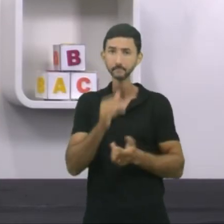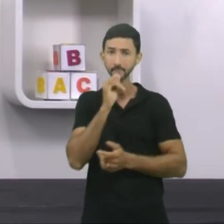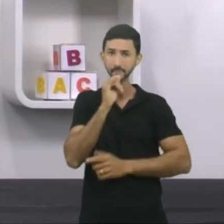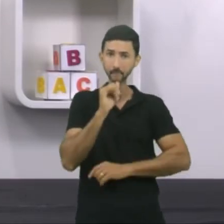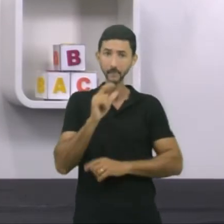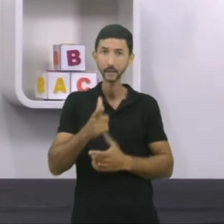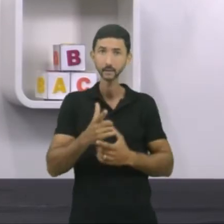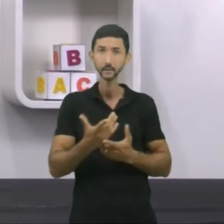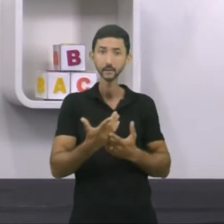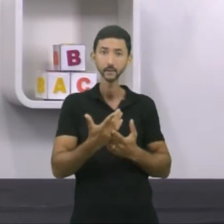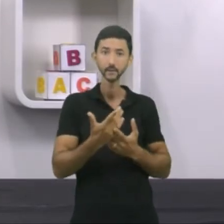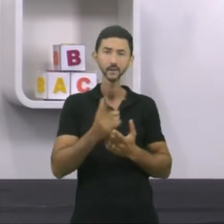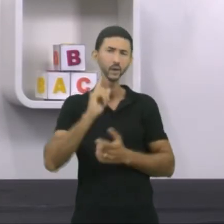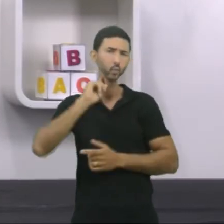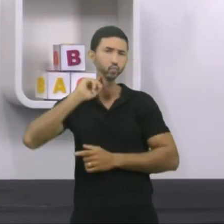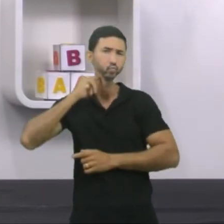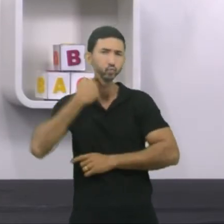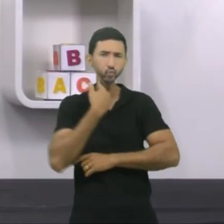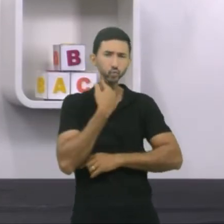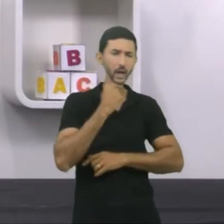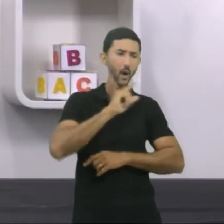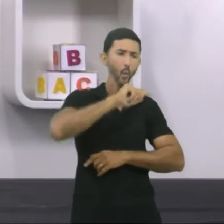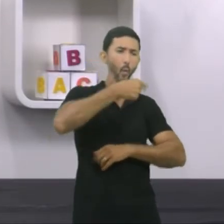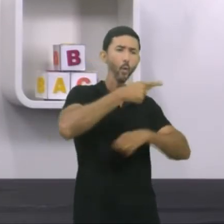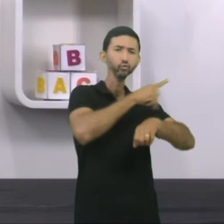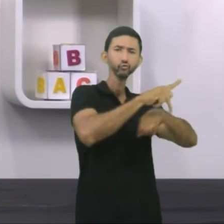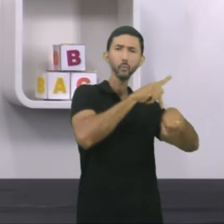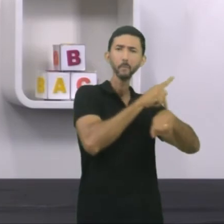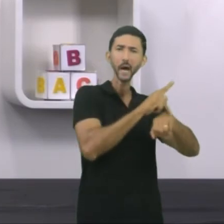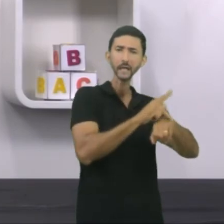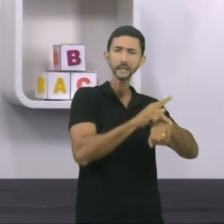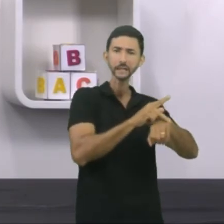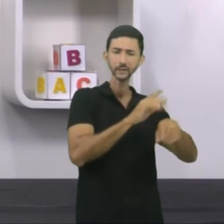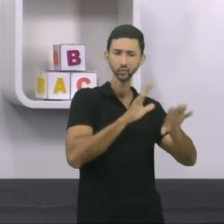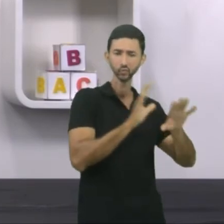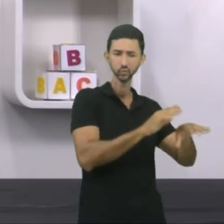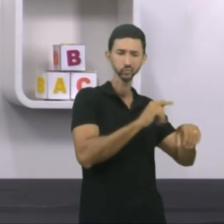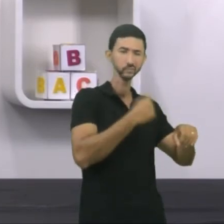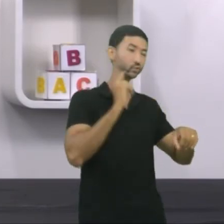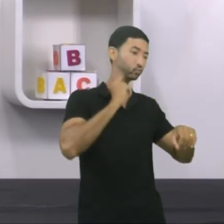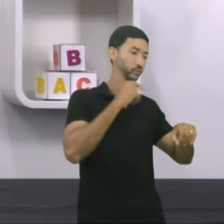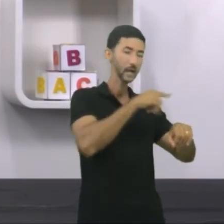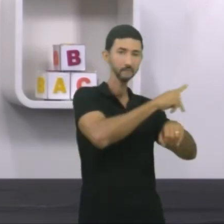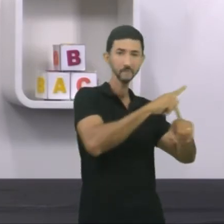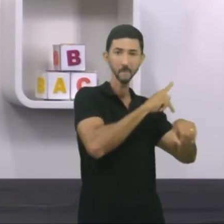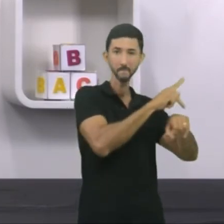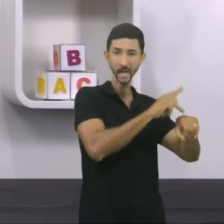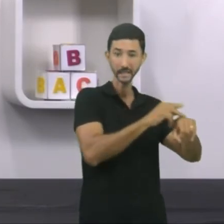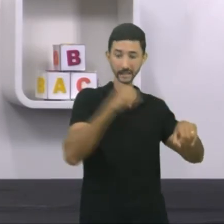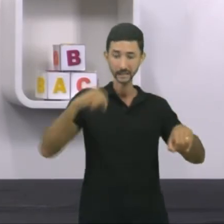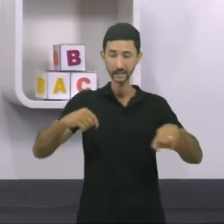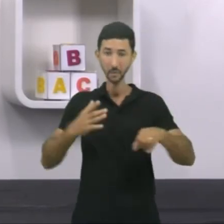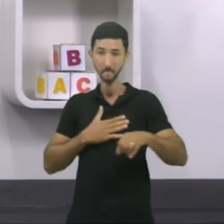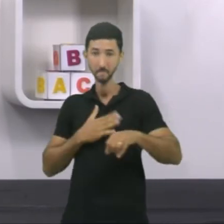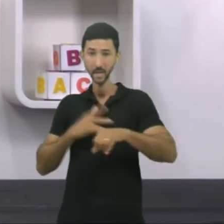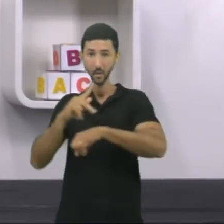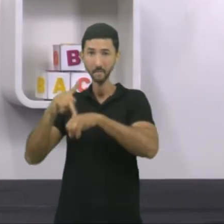puder poluir num outro país e não poluir o meu país, parece ser